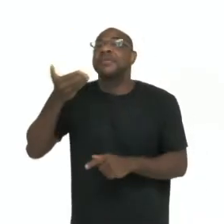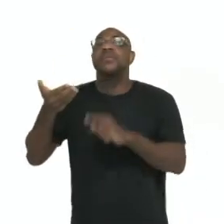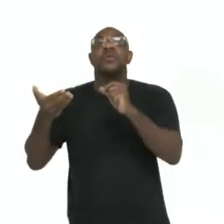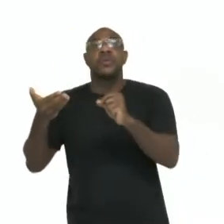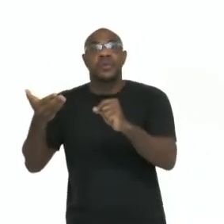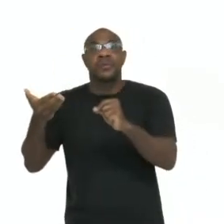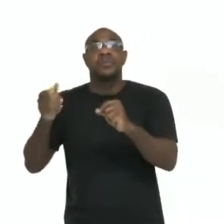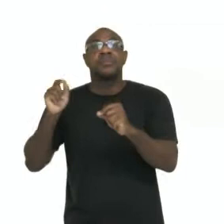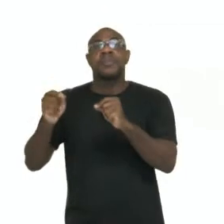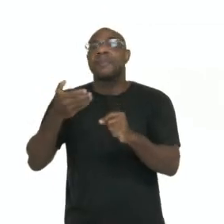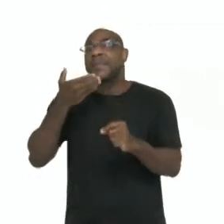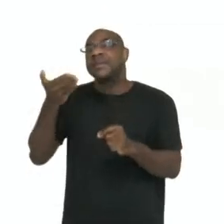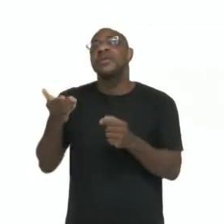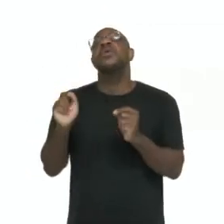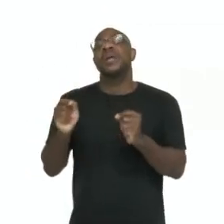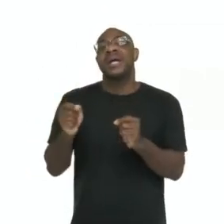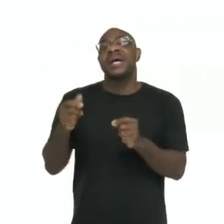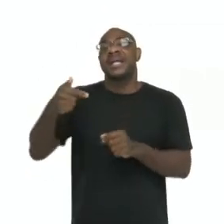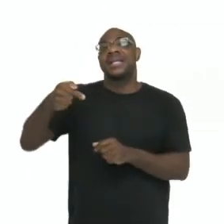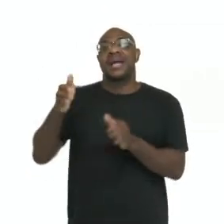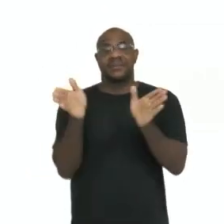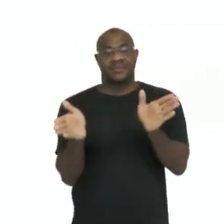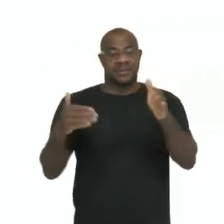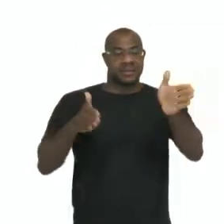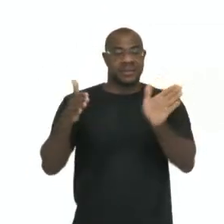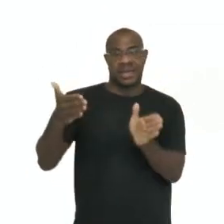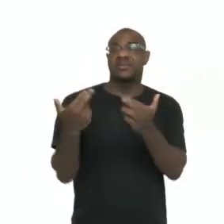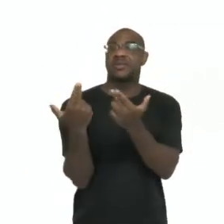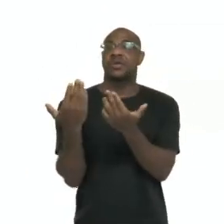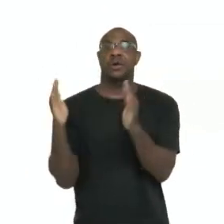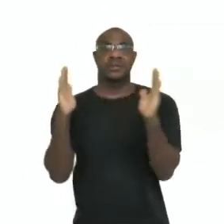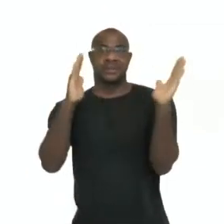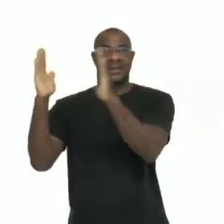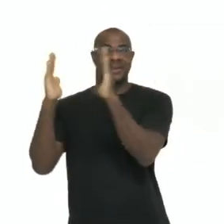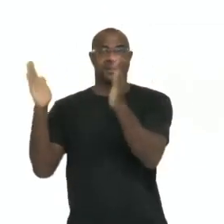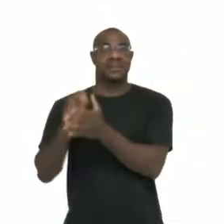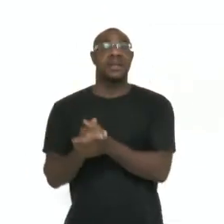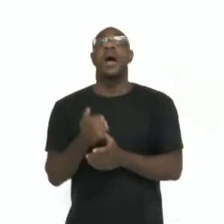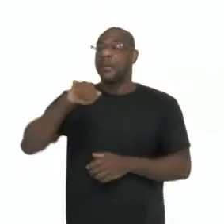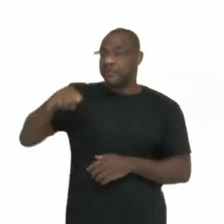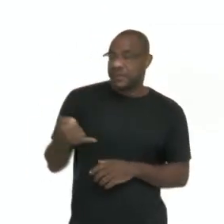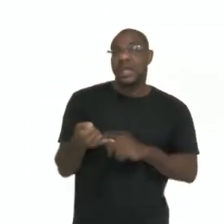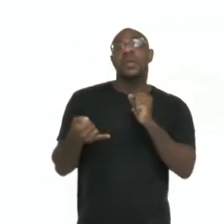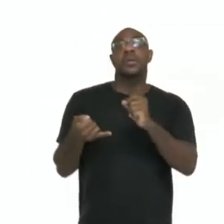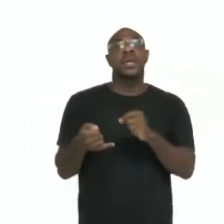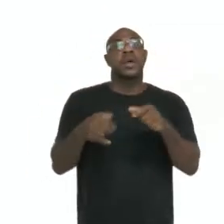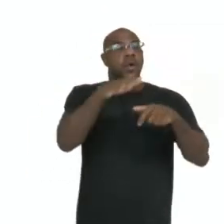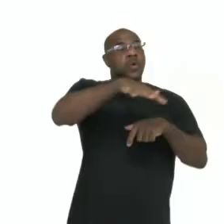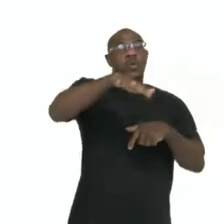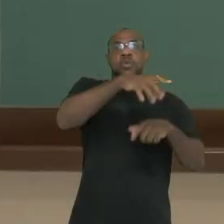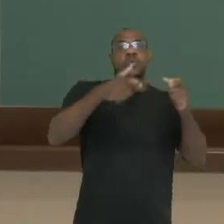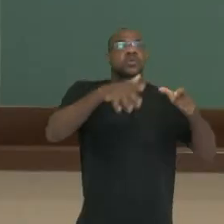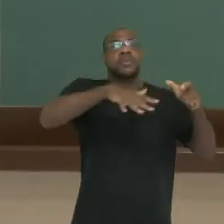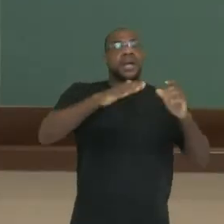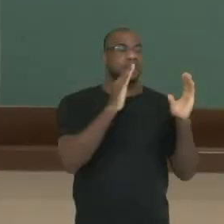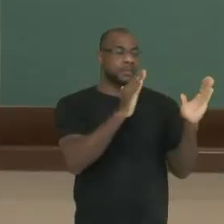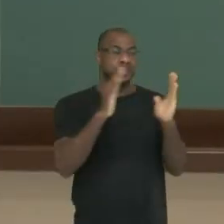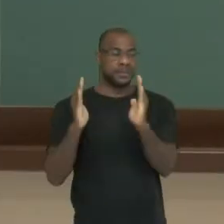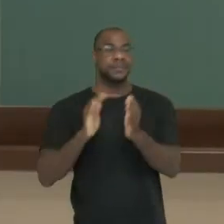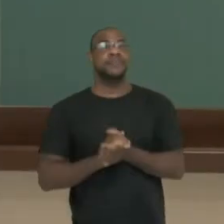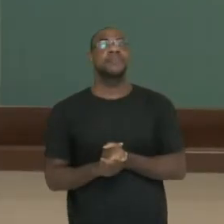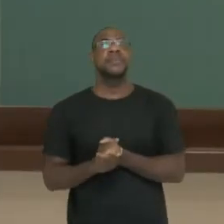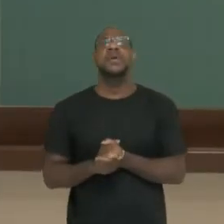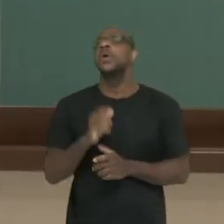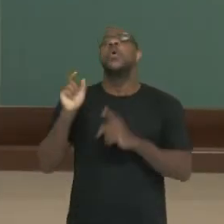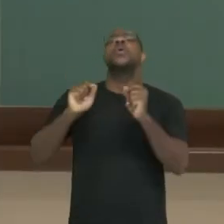a aquisição de 7 caixinhas, como as da biblioteca. Assim, aproveitaríamos melhor nossa pequena biblioteca. E aí, o que